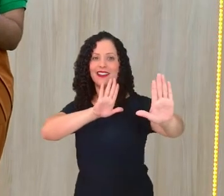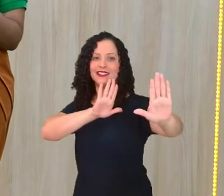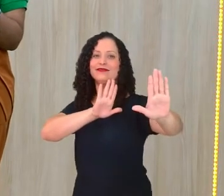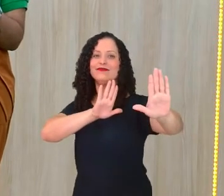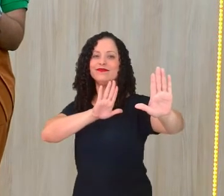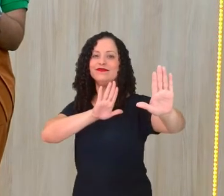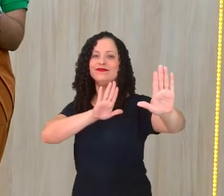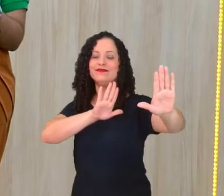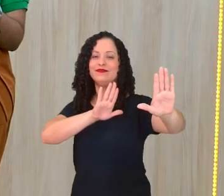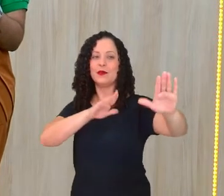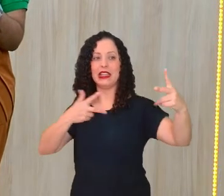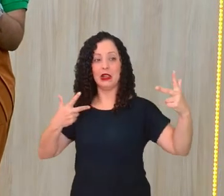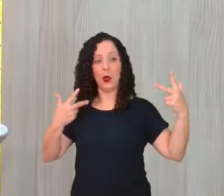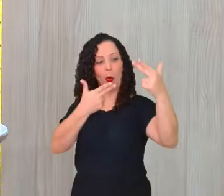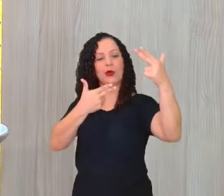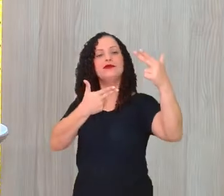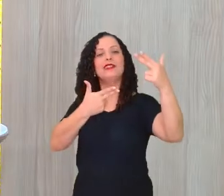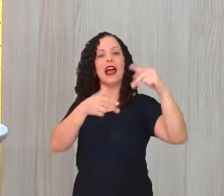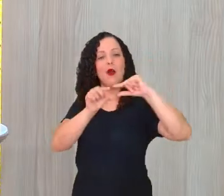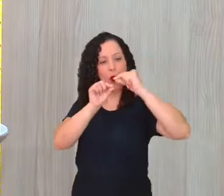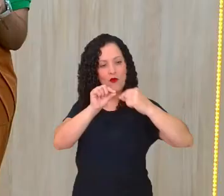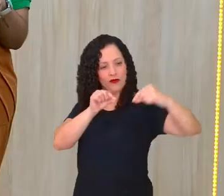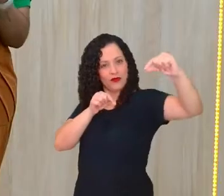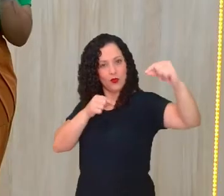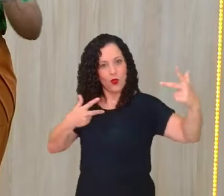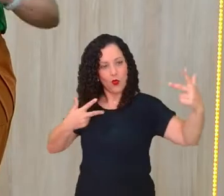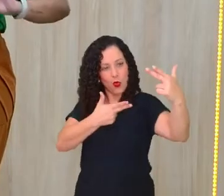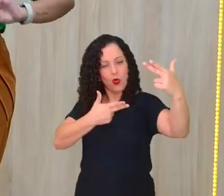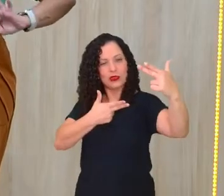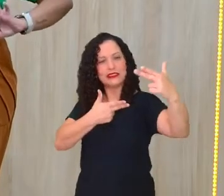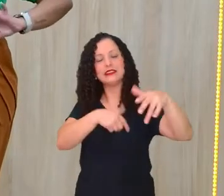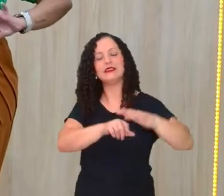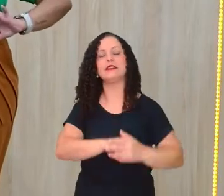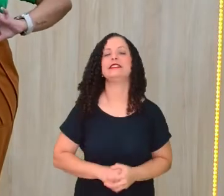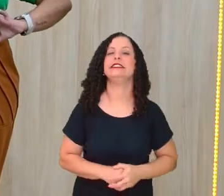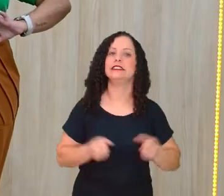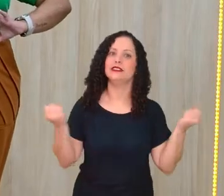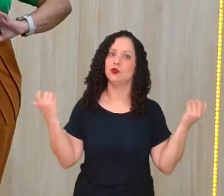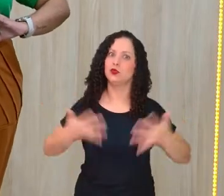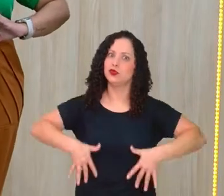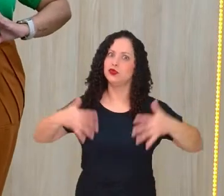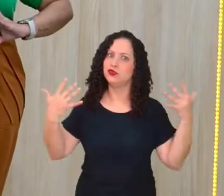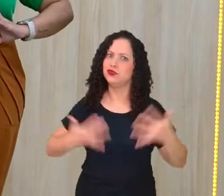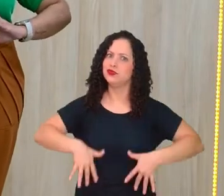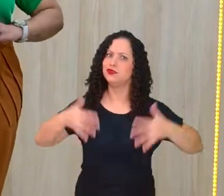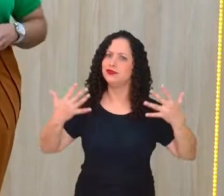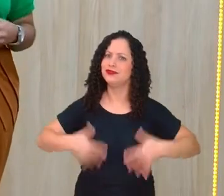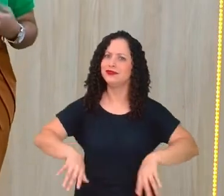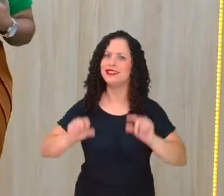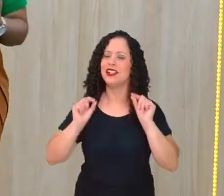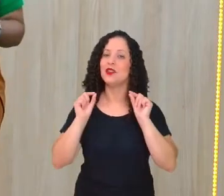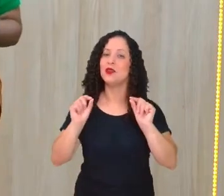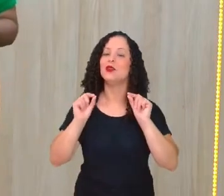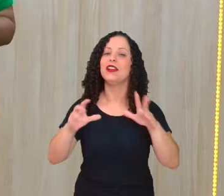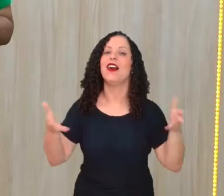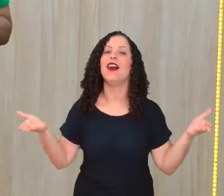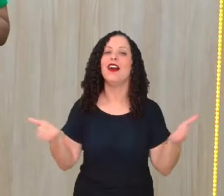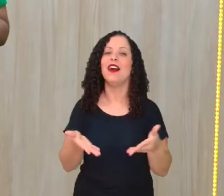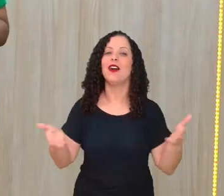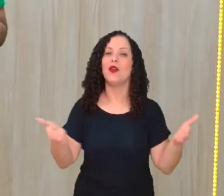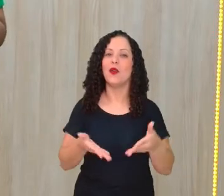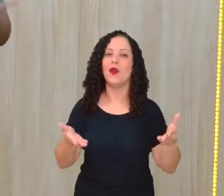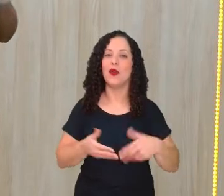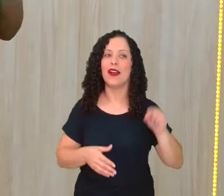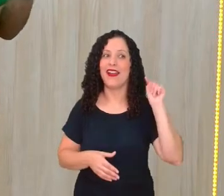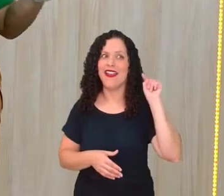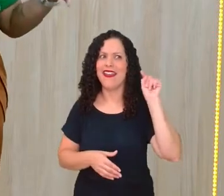bordado. No bordado. Isso aí é um ponto problemático, será? Será que agora a irmã mais